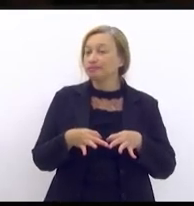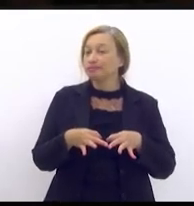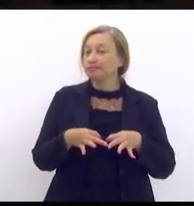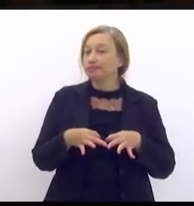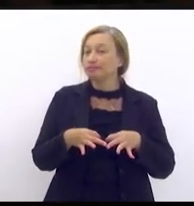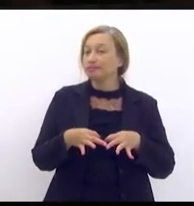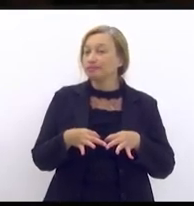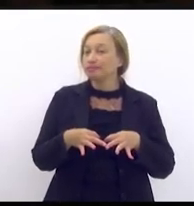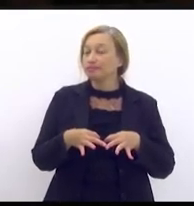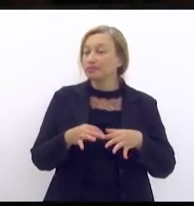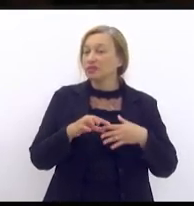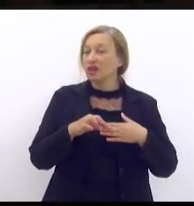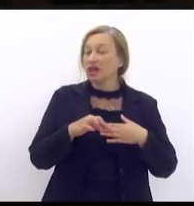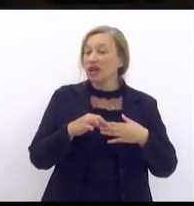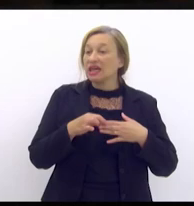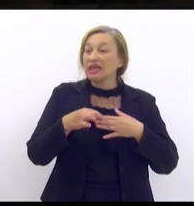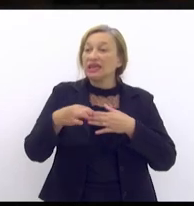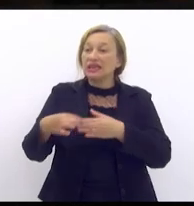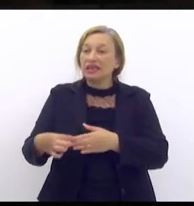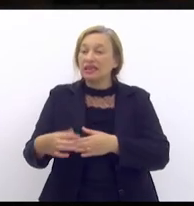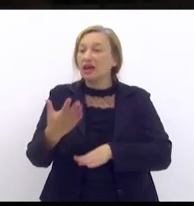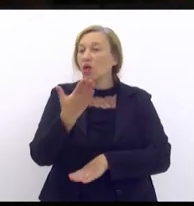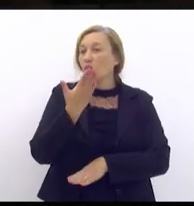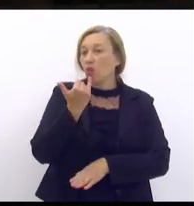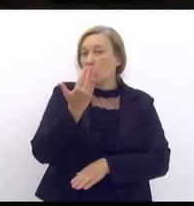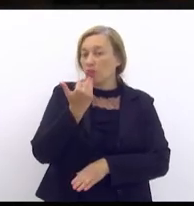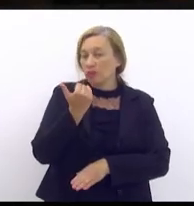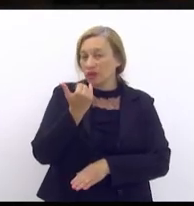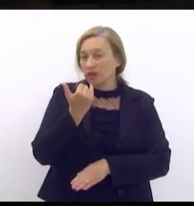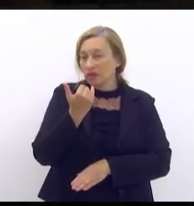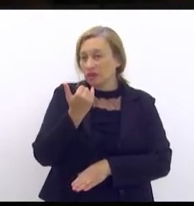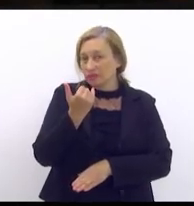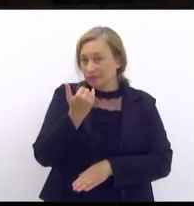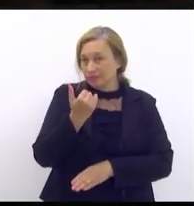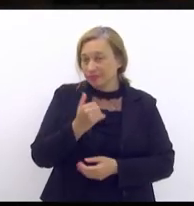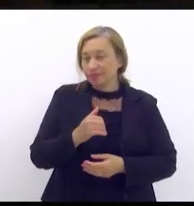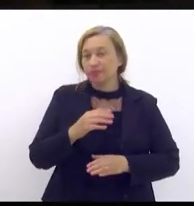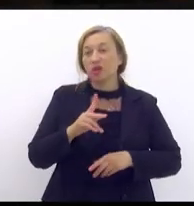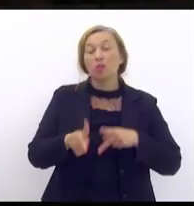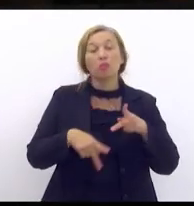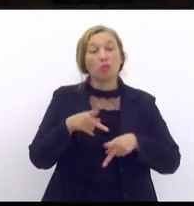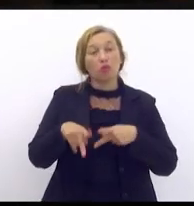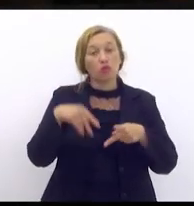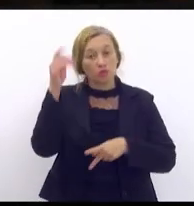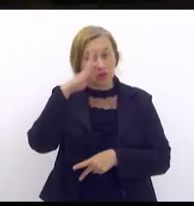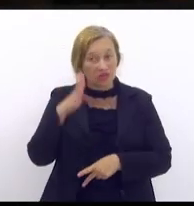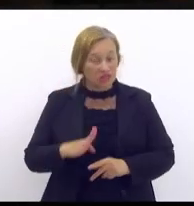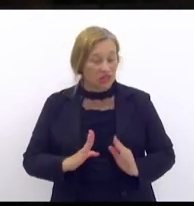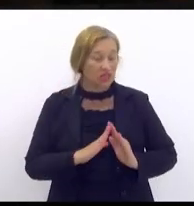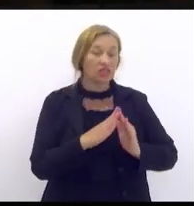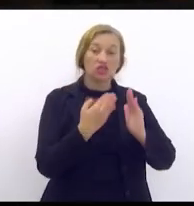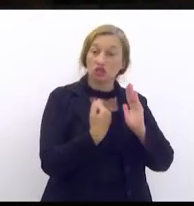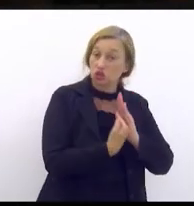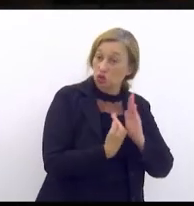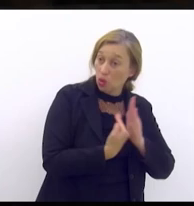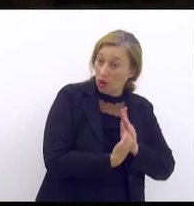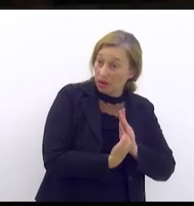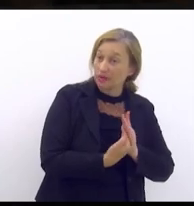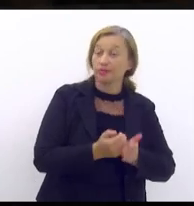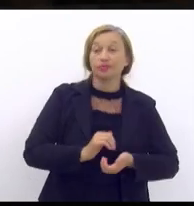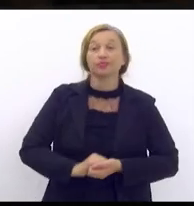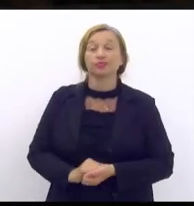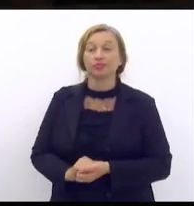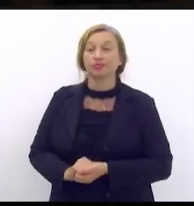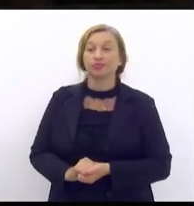que sirva de guia alimentar para para a população brasileira nas escolas,